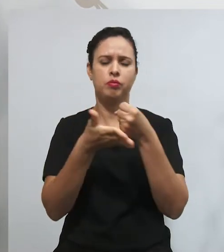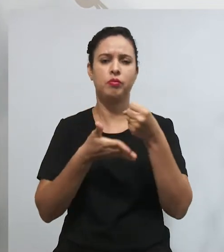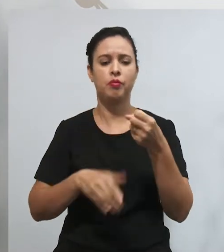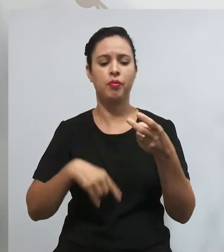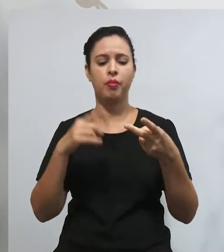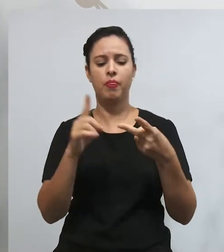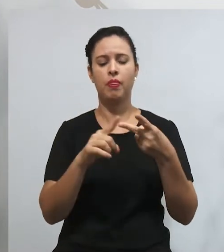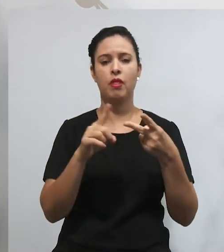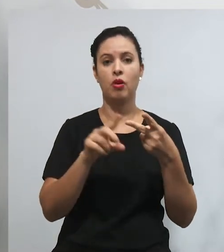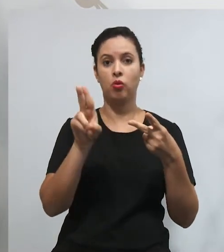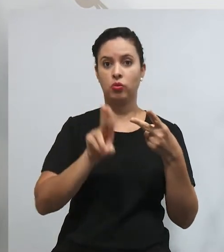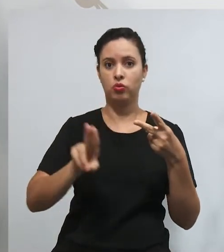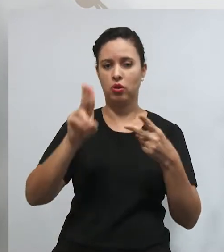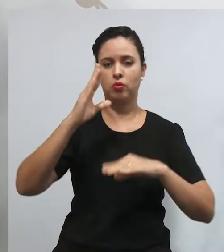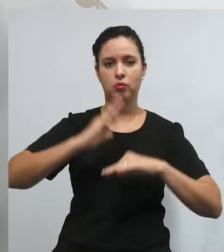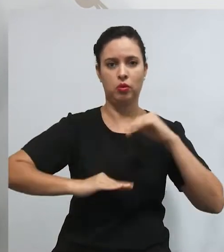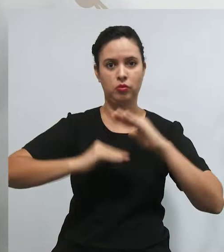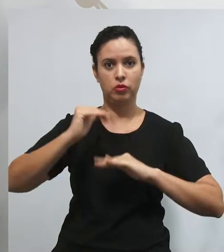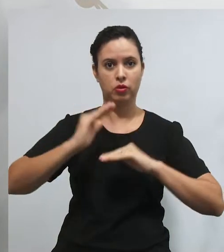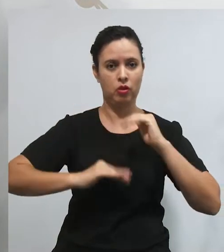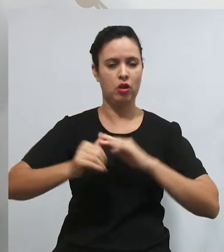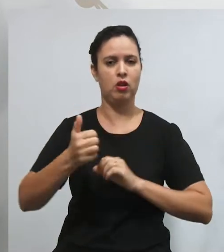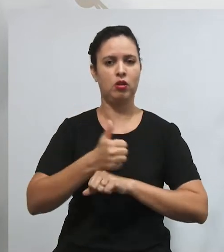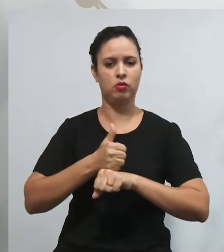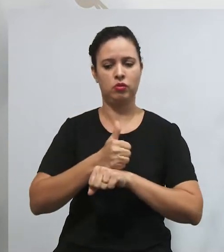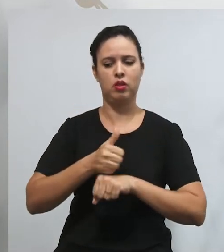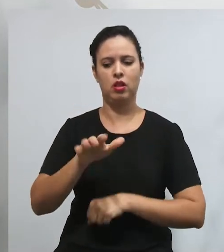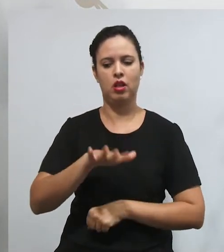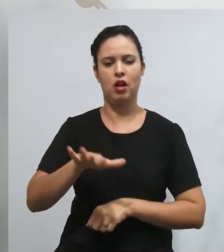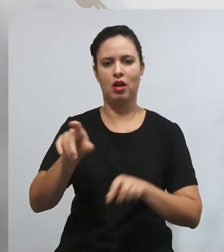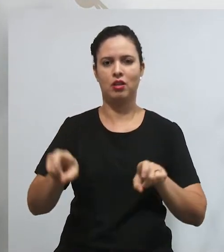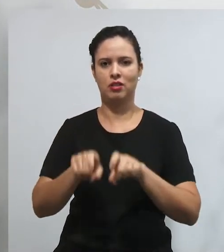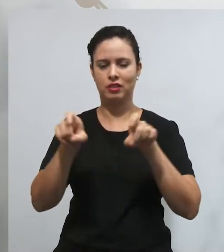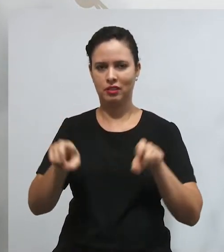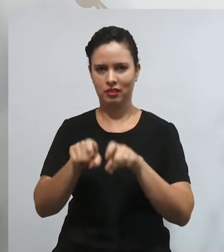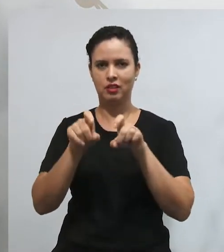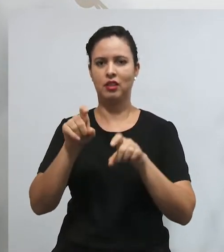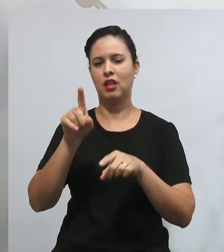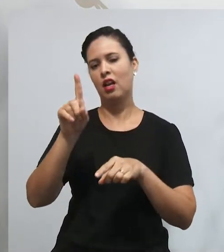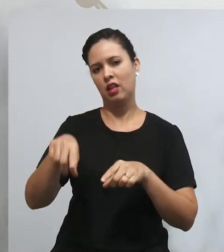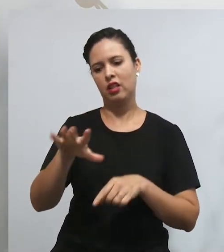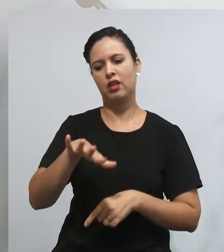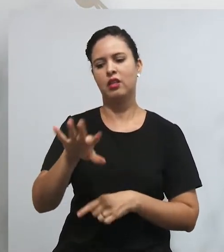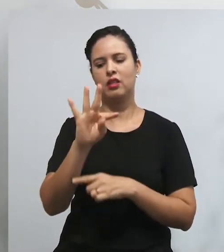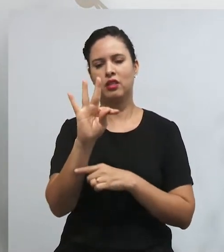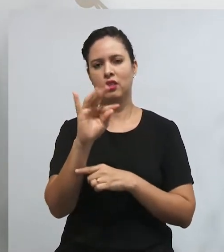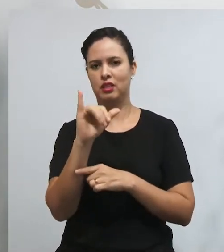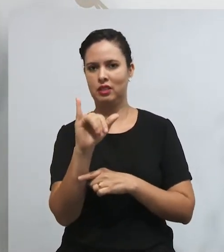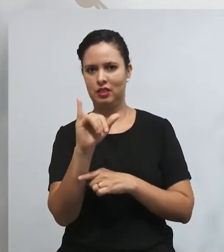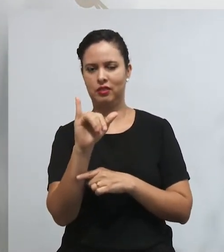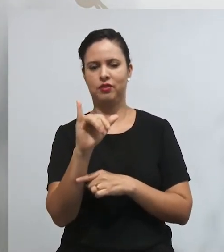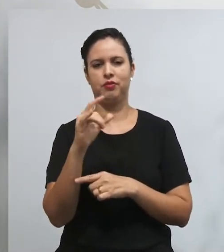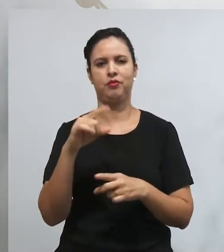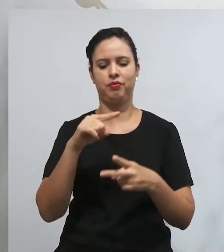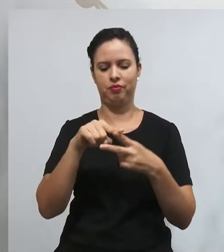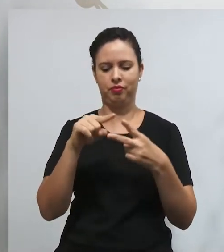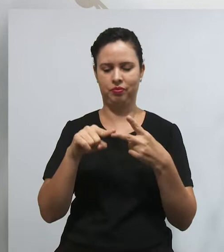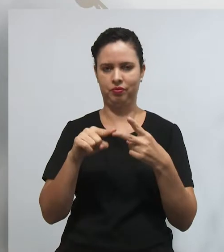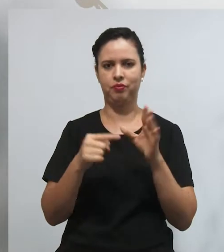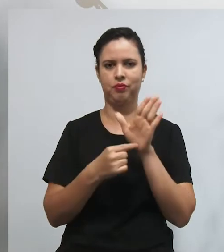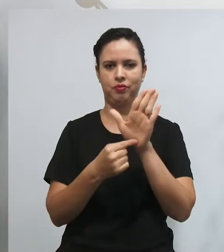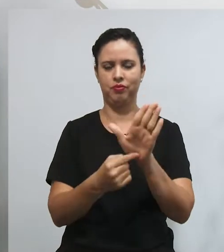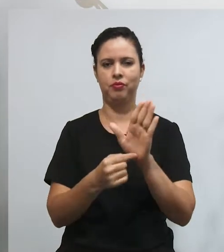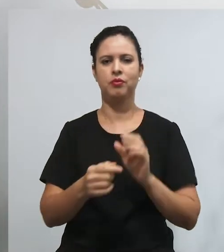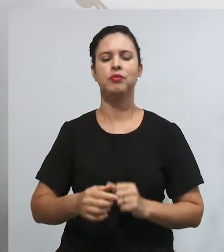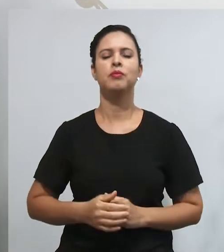E o usuário profissional da área de informática, que é da área da TI. Tá? A gente vai trazer essas duas classificações de Peopleware aqui para